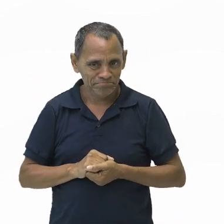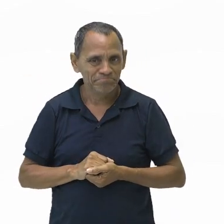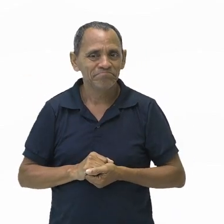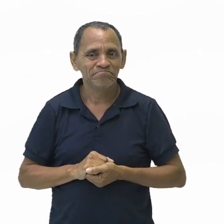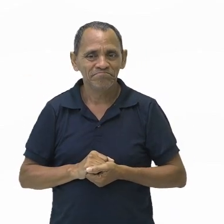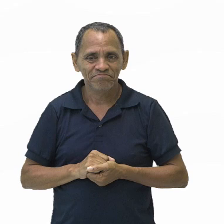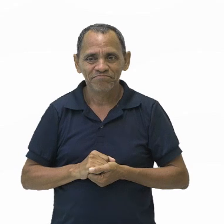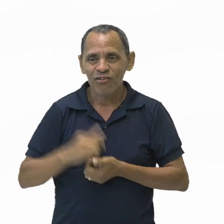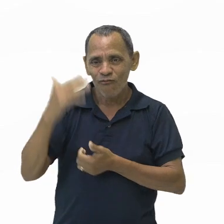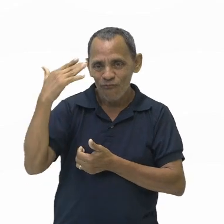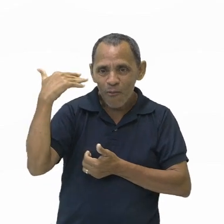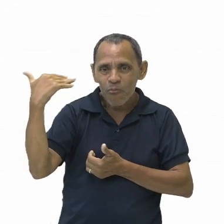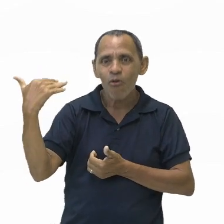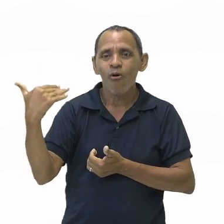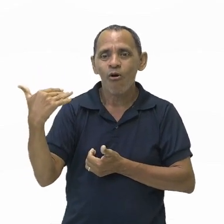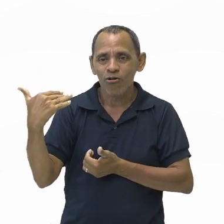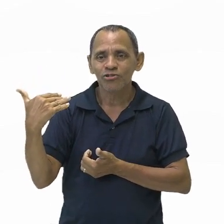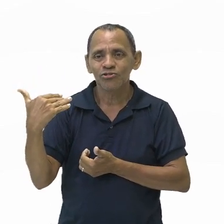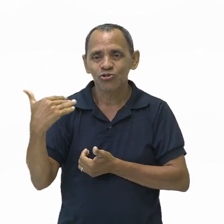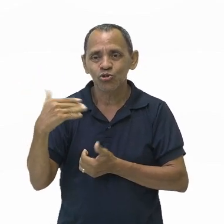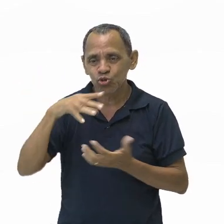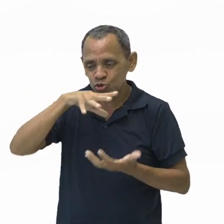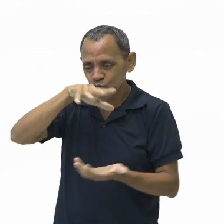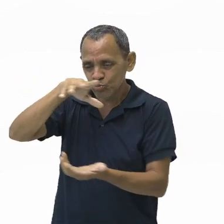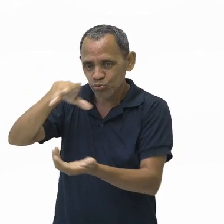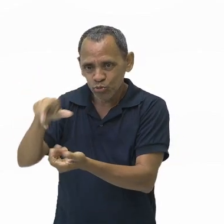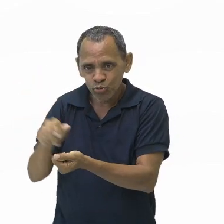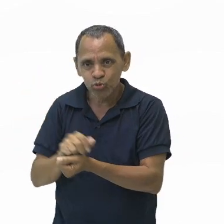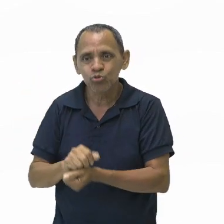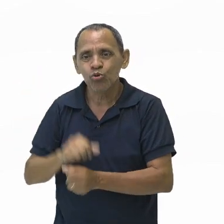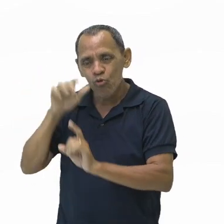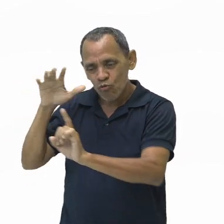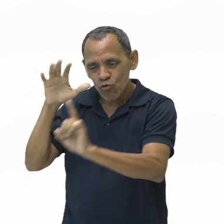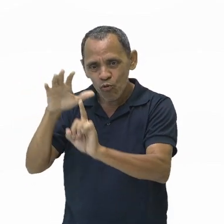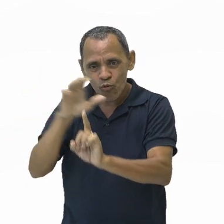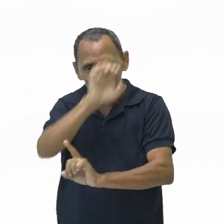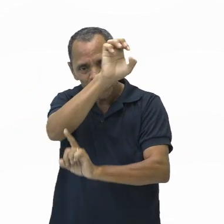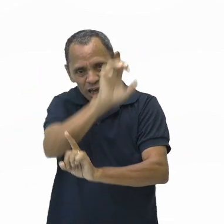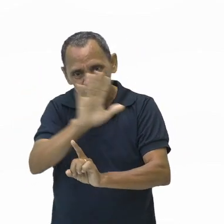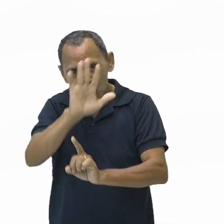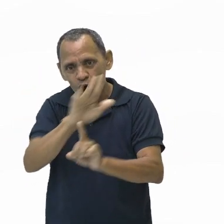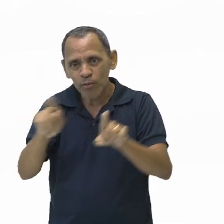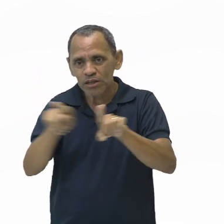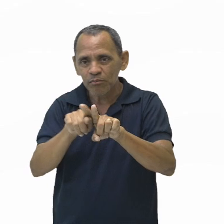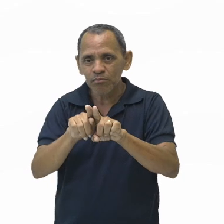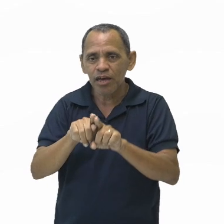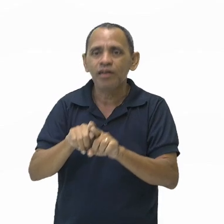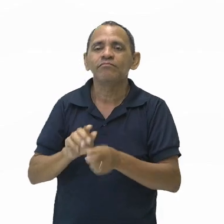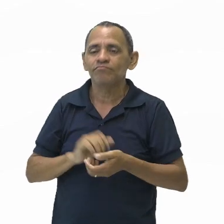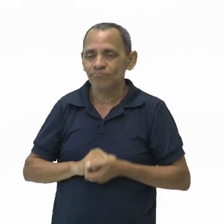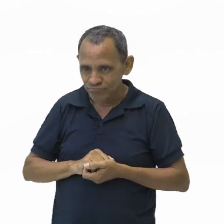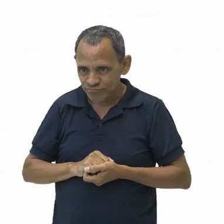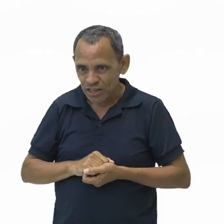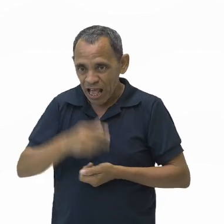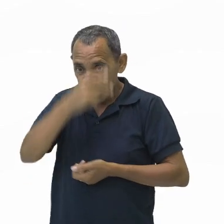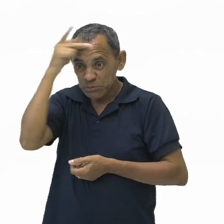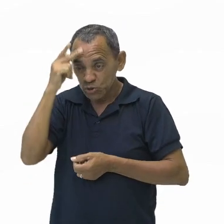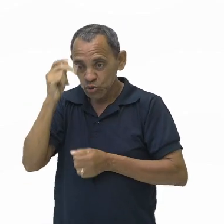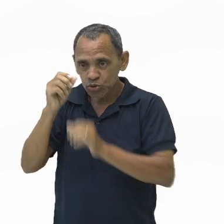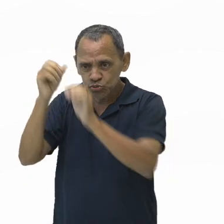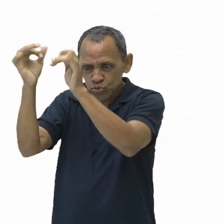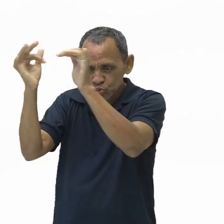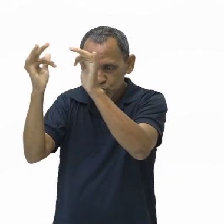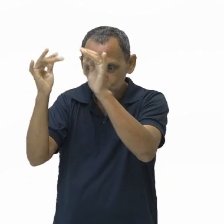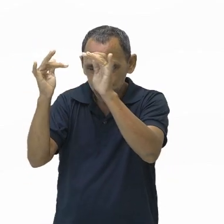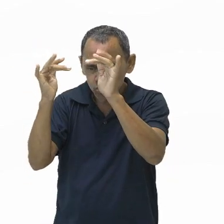daquele período da história, né? Quando tinha muita influência europeia por aqui, né? Pessoas viviam aqui, queriam viver como se estivessem